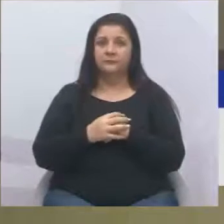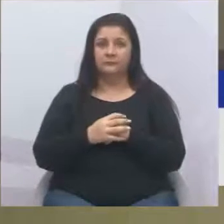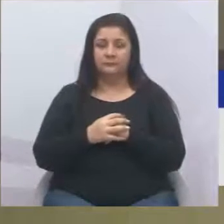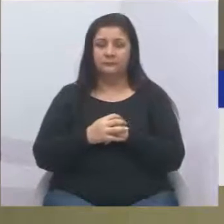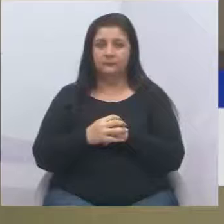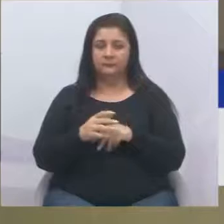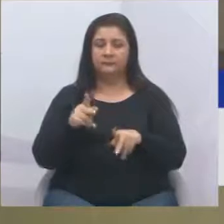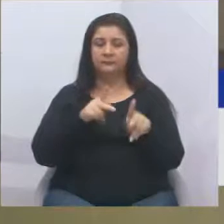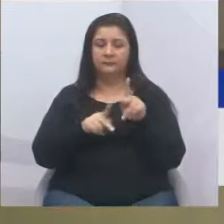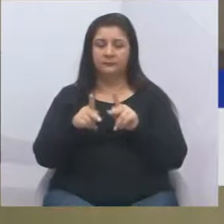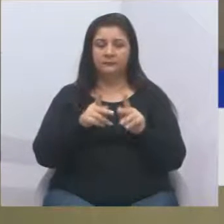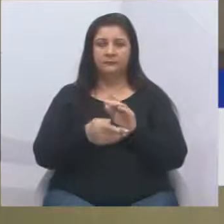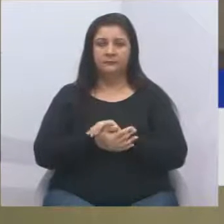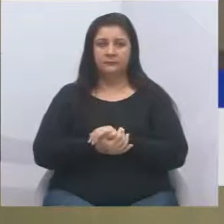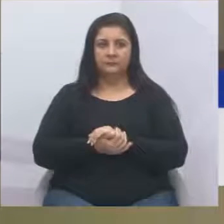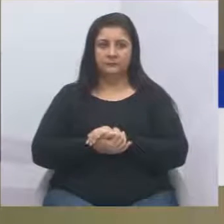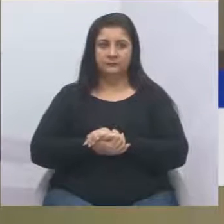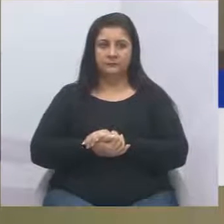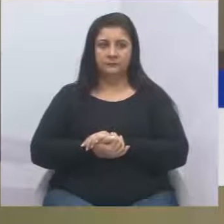a população.